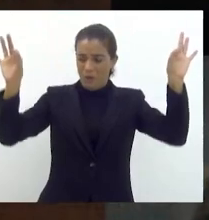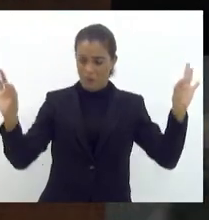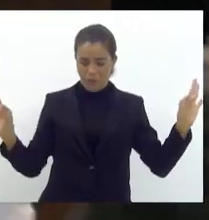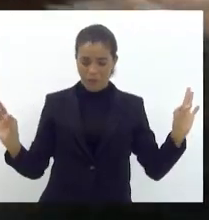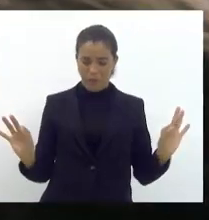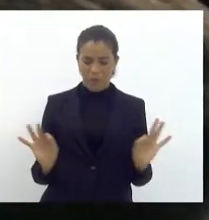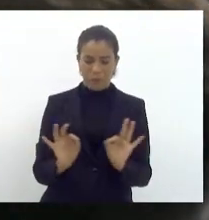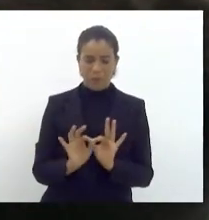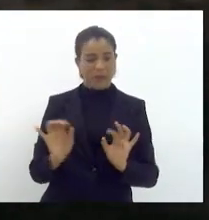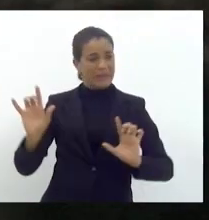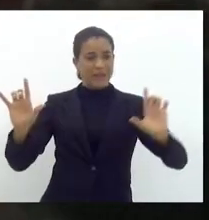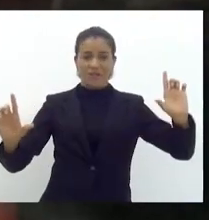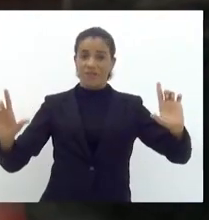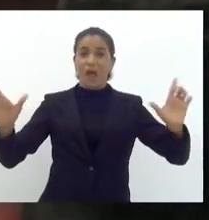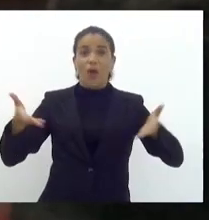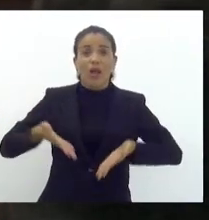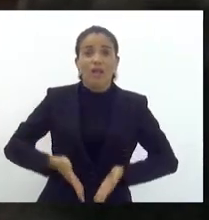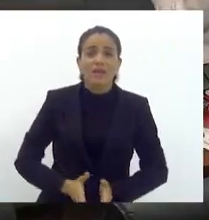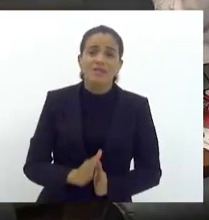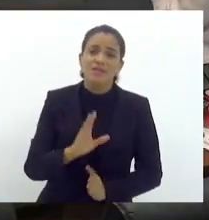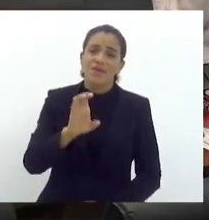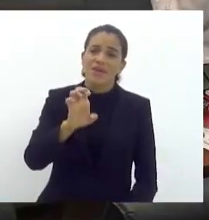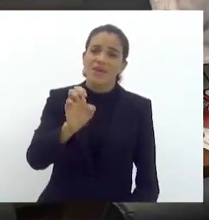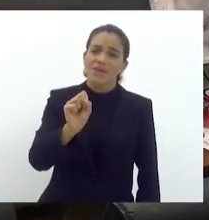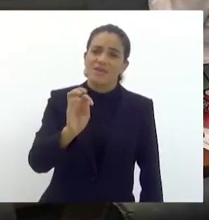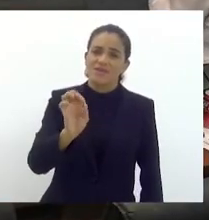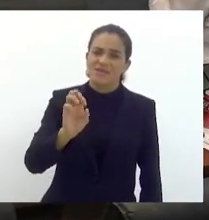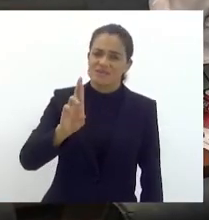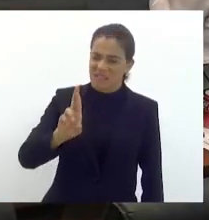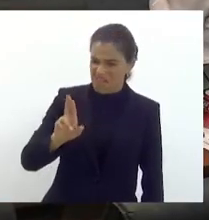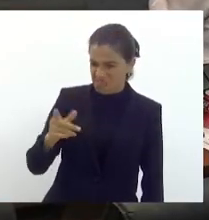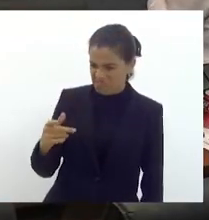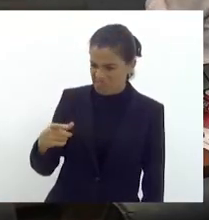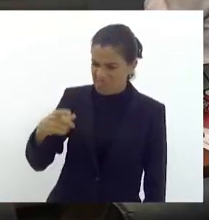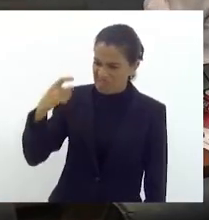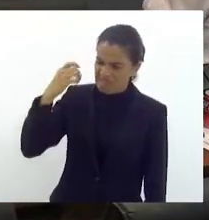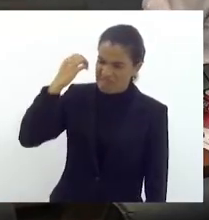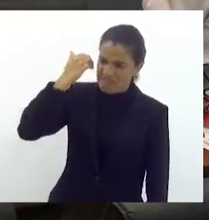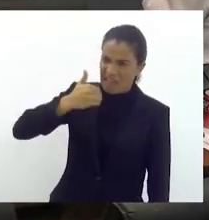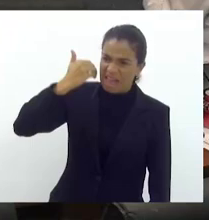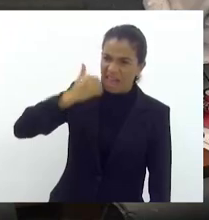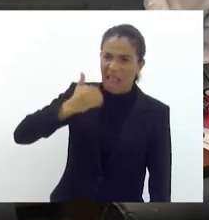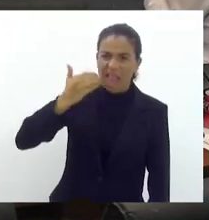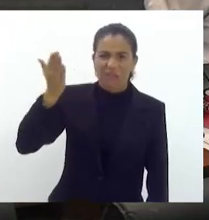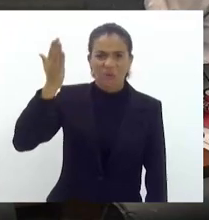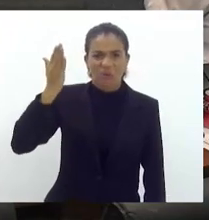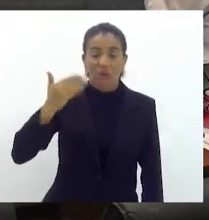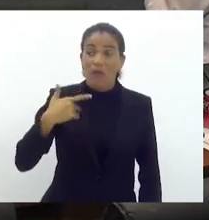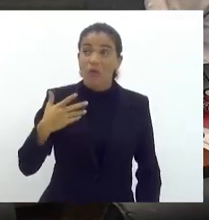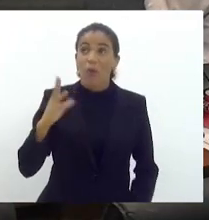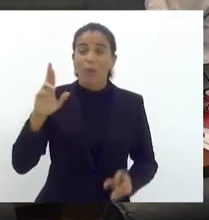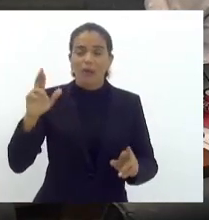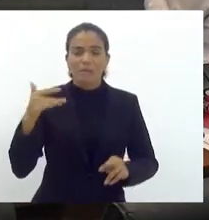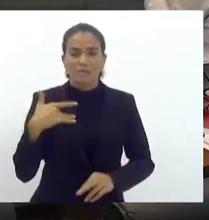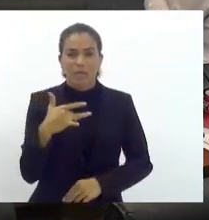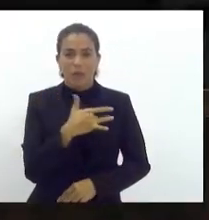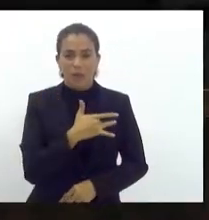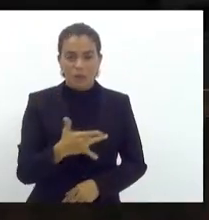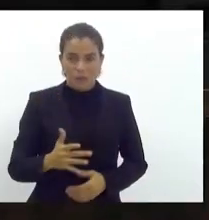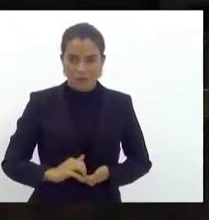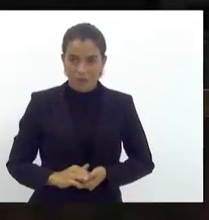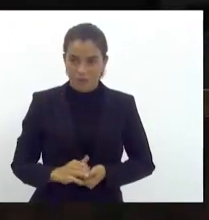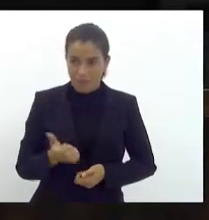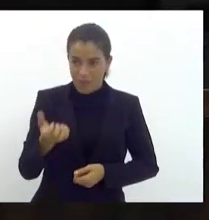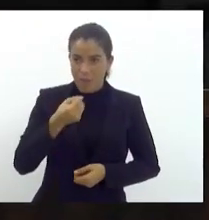acaba de nascer a Ester daná parabéns parabéns que venha com saúde meu irmão quer